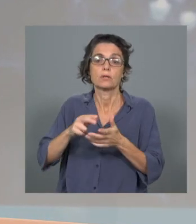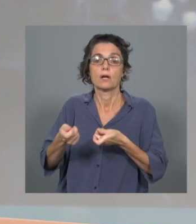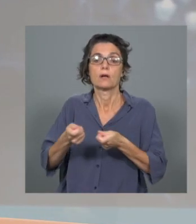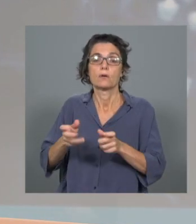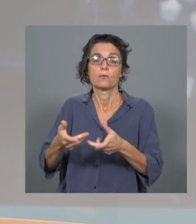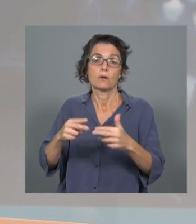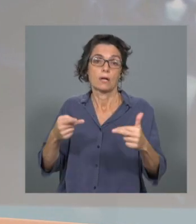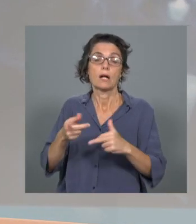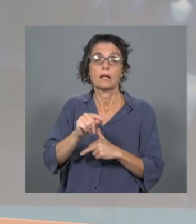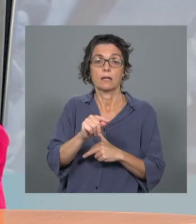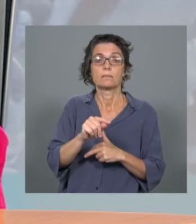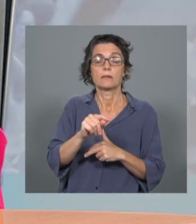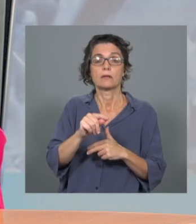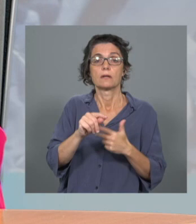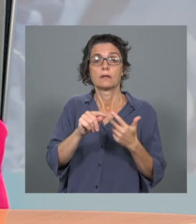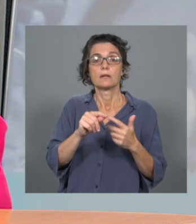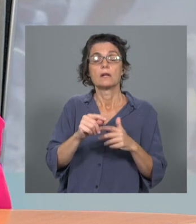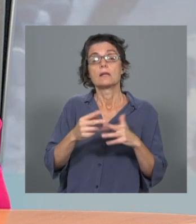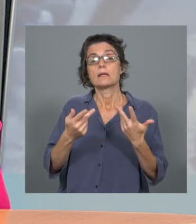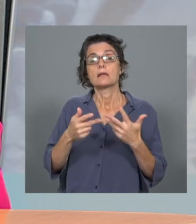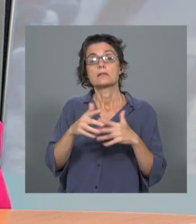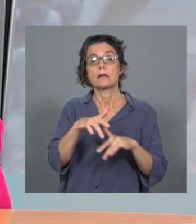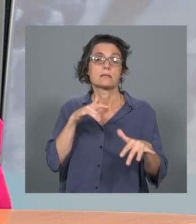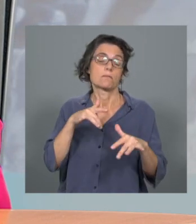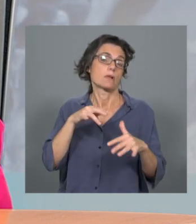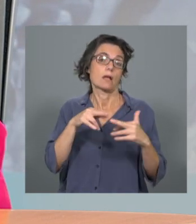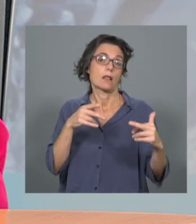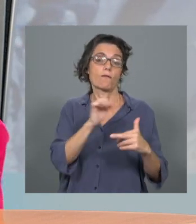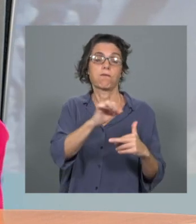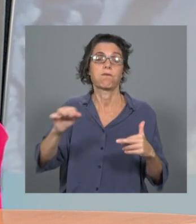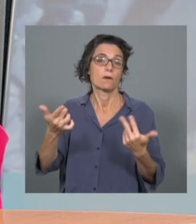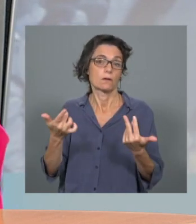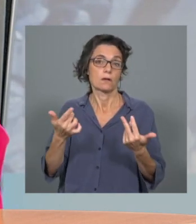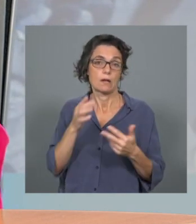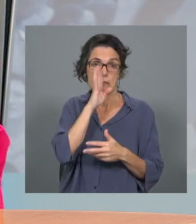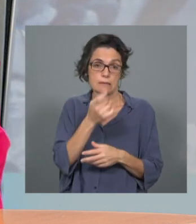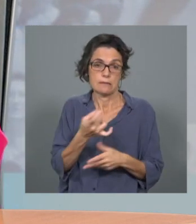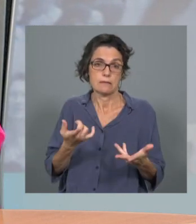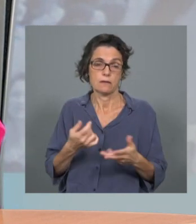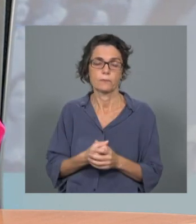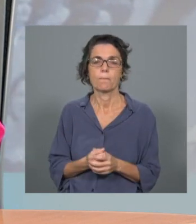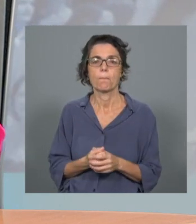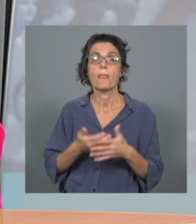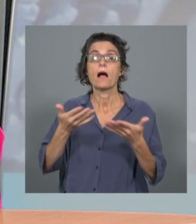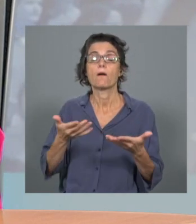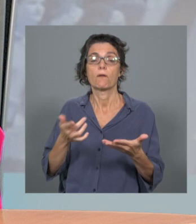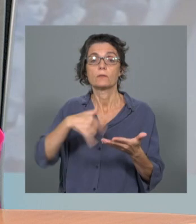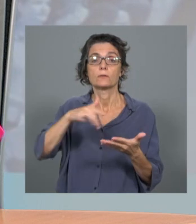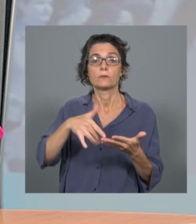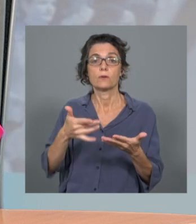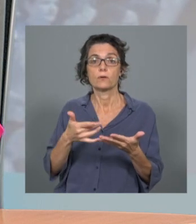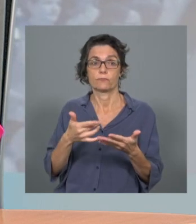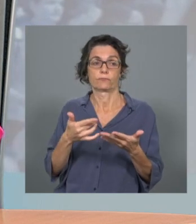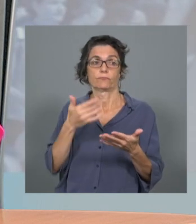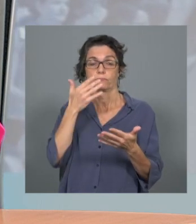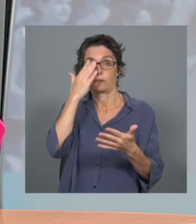como também nas Assembleias Municipais, quando for caso disso. Portanto, o que nós temos saído destas eleições